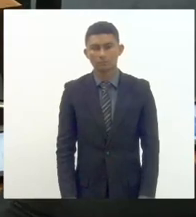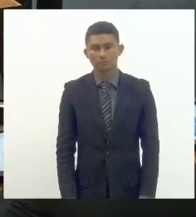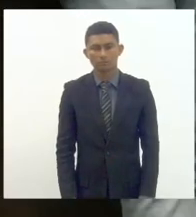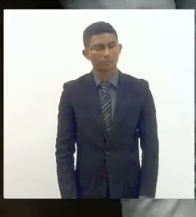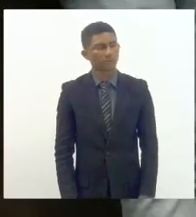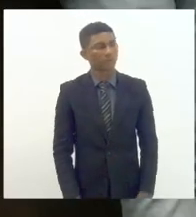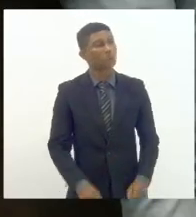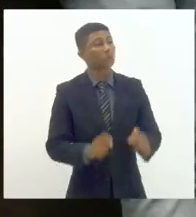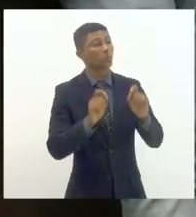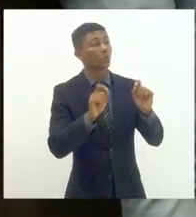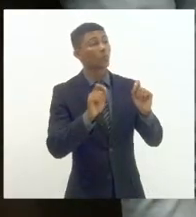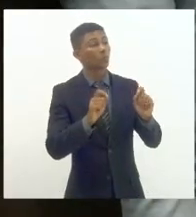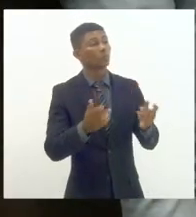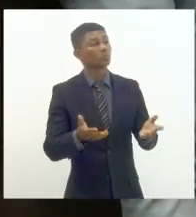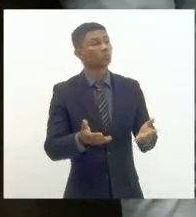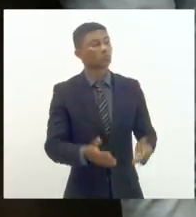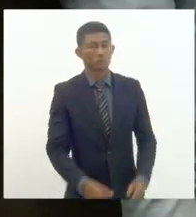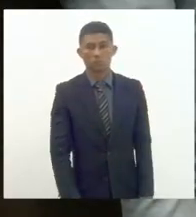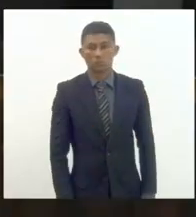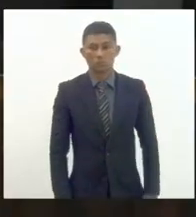Pois não, presidente.